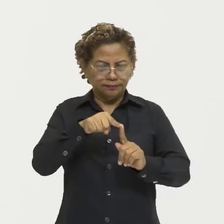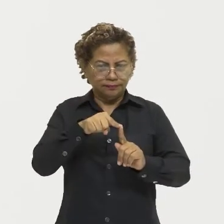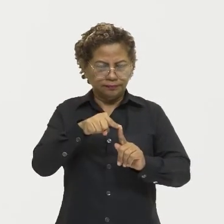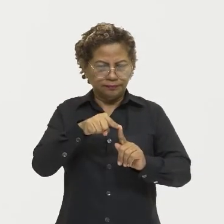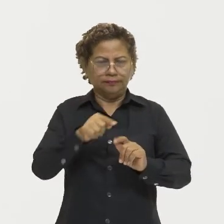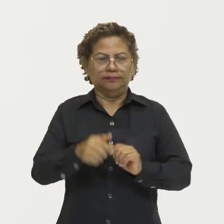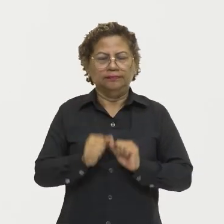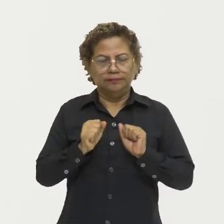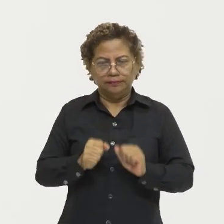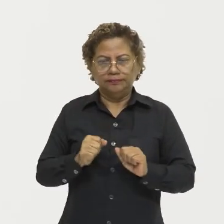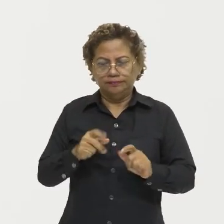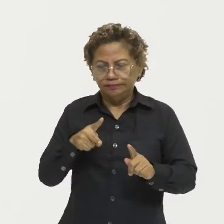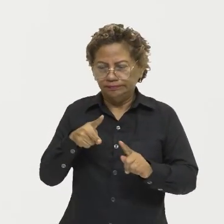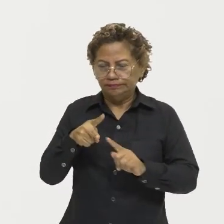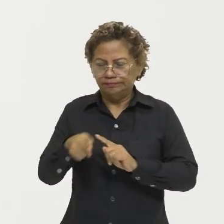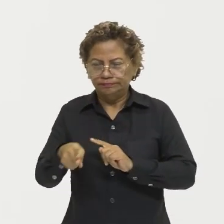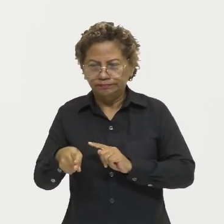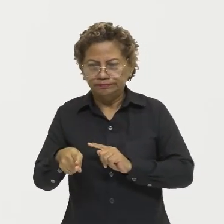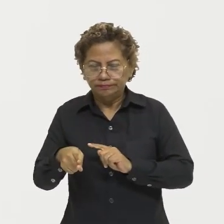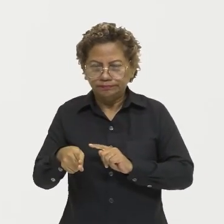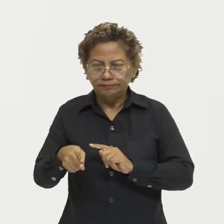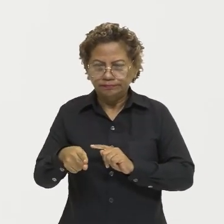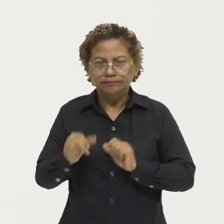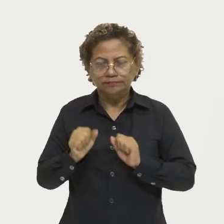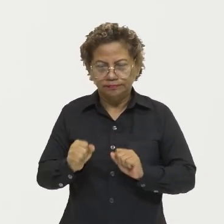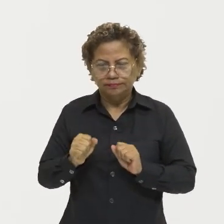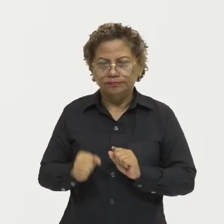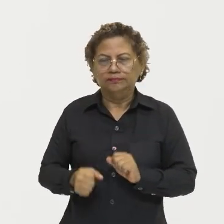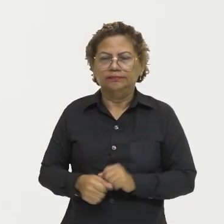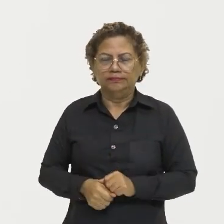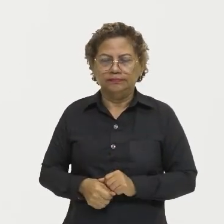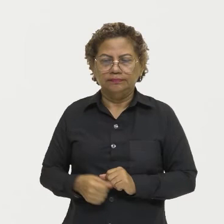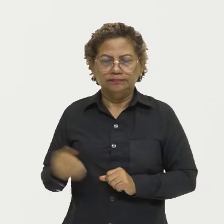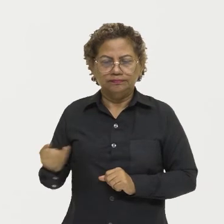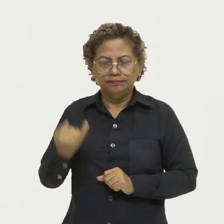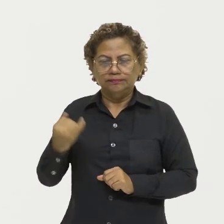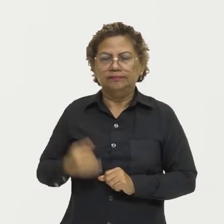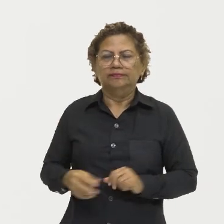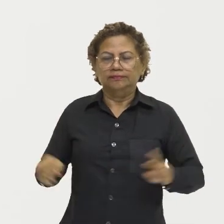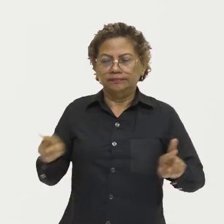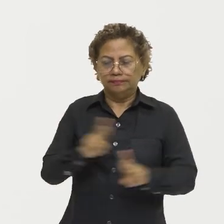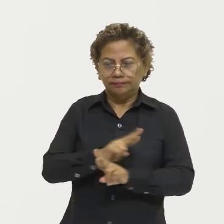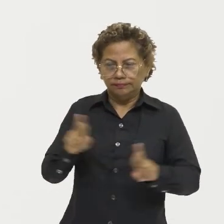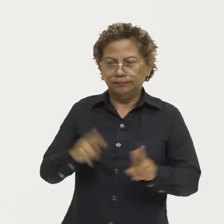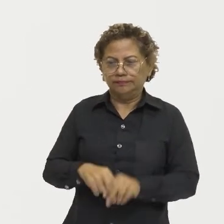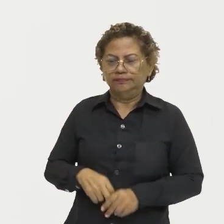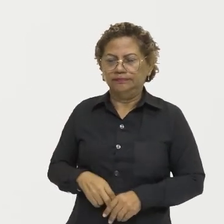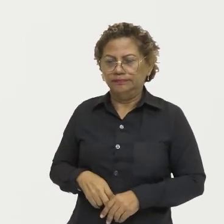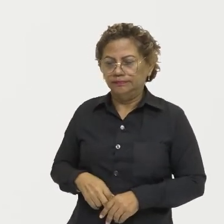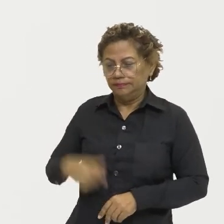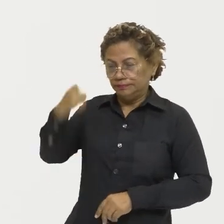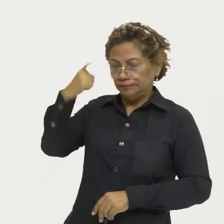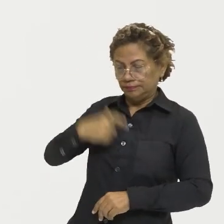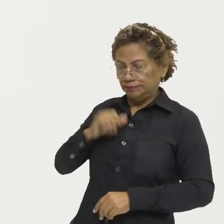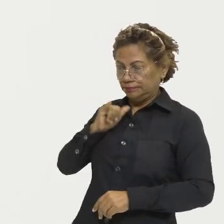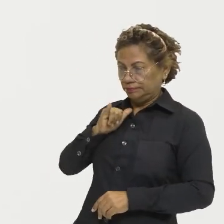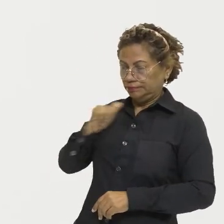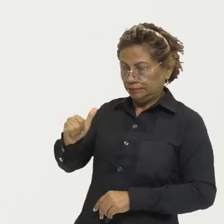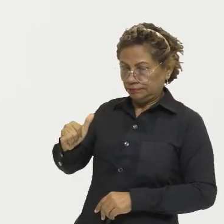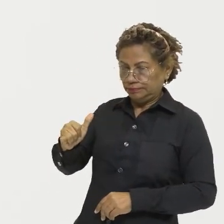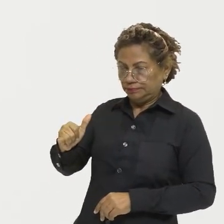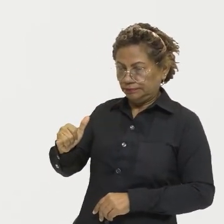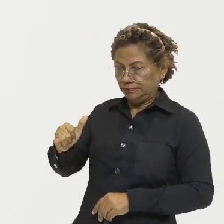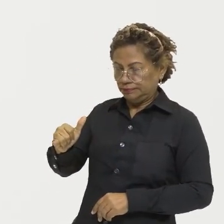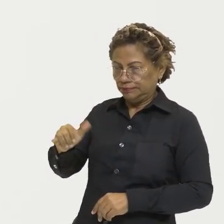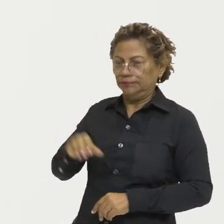interromper a comunicação de modo que o mais importante é a relação entre o emissor e o receptor da mensagem. Ou